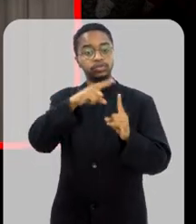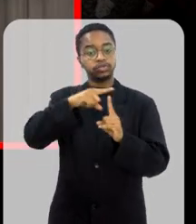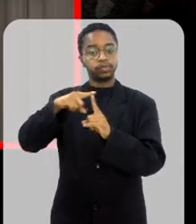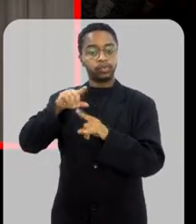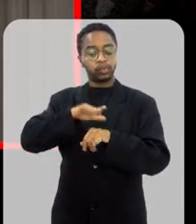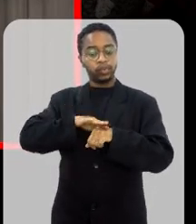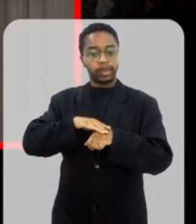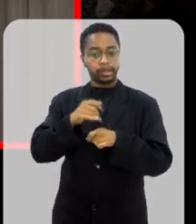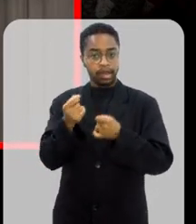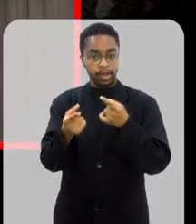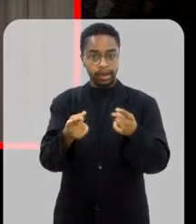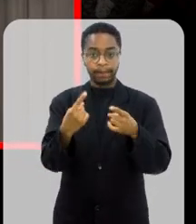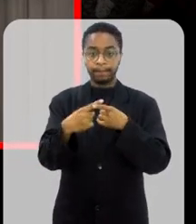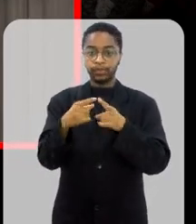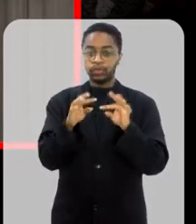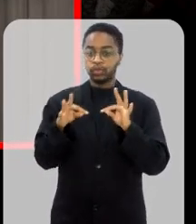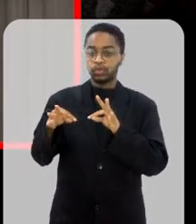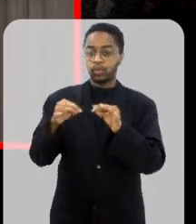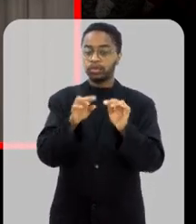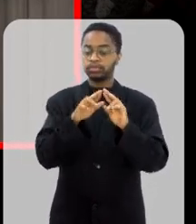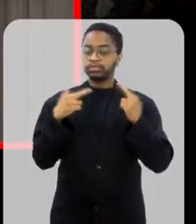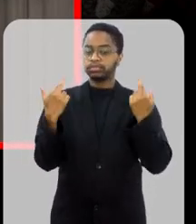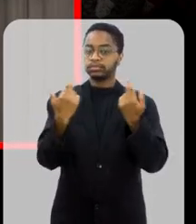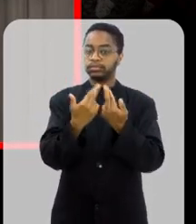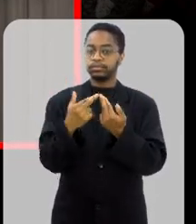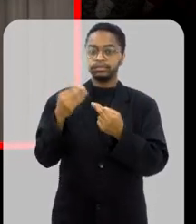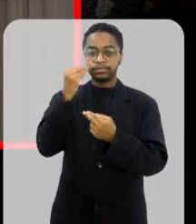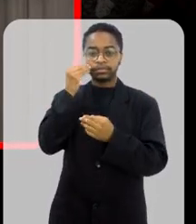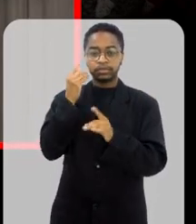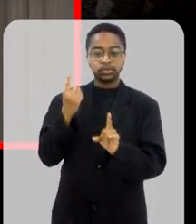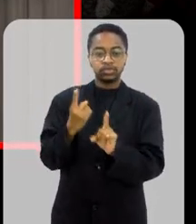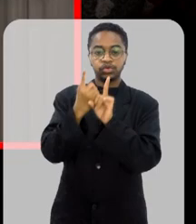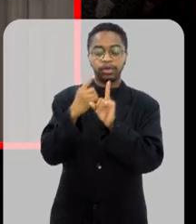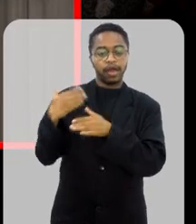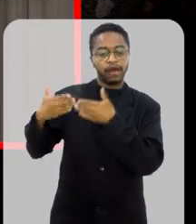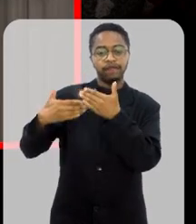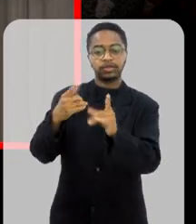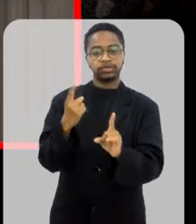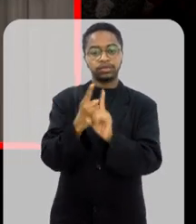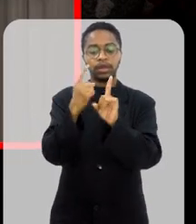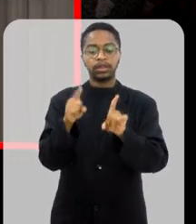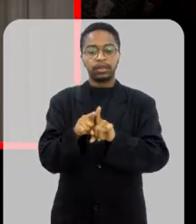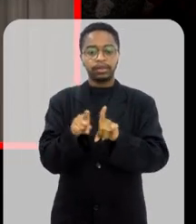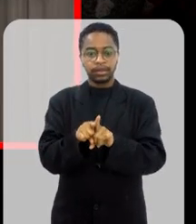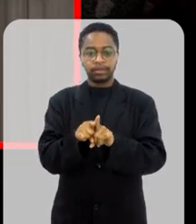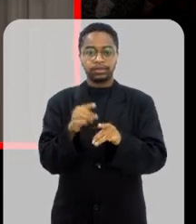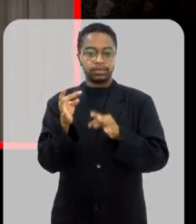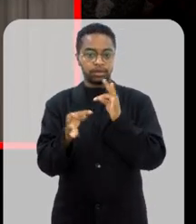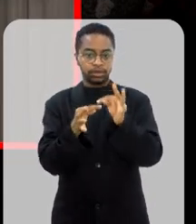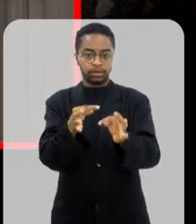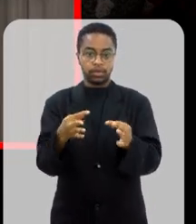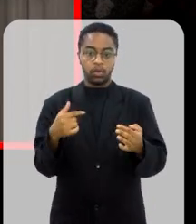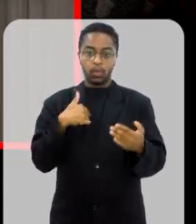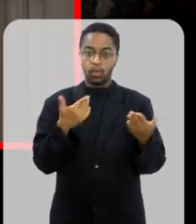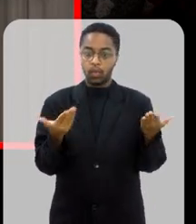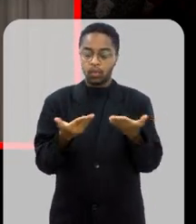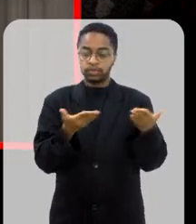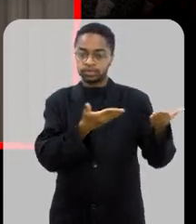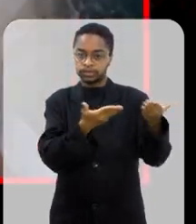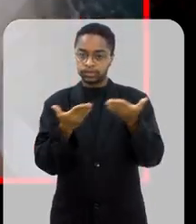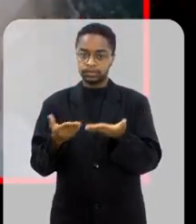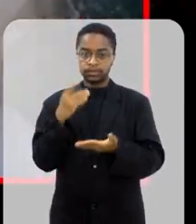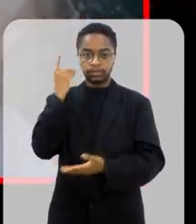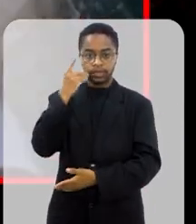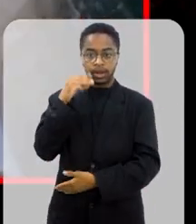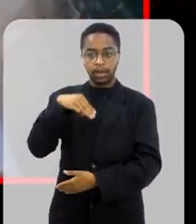rara. Pacientes e familiares se unem na busca por avanços no diagnóstico e no acesso a tratamentos. Eu recebo aqui no programa de